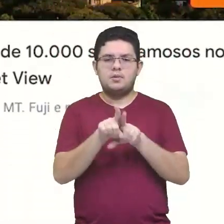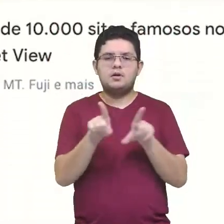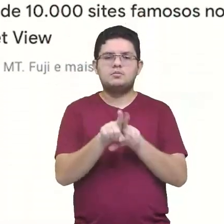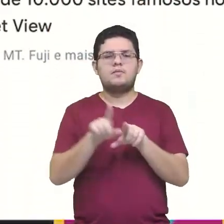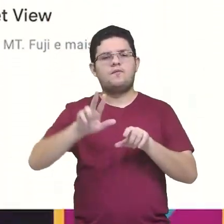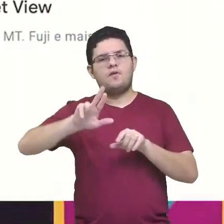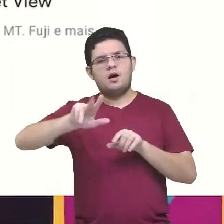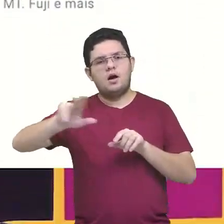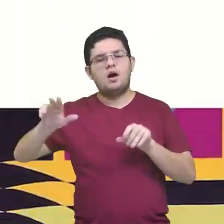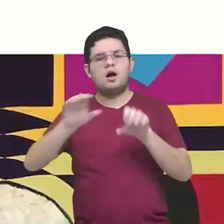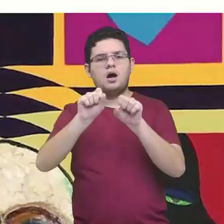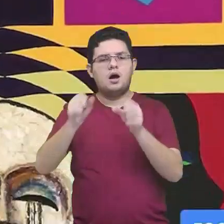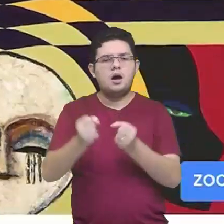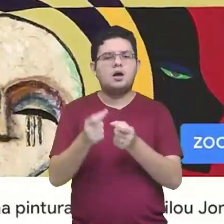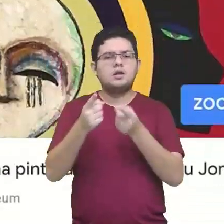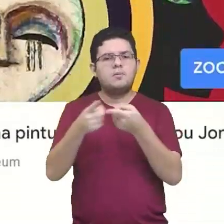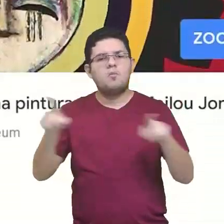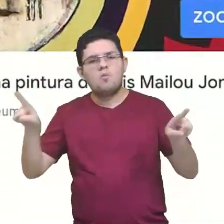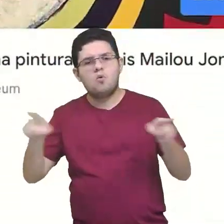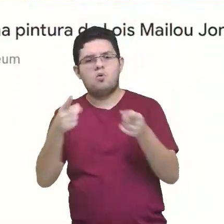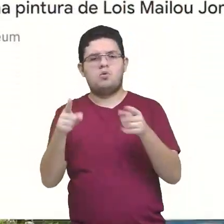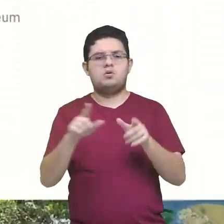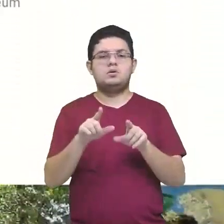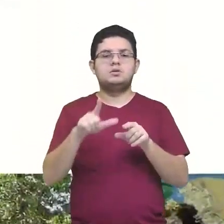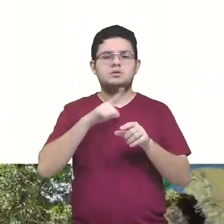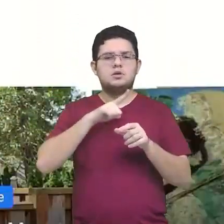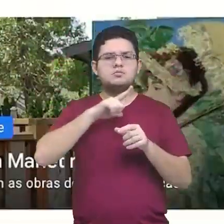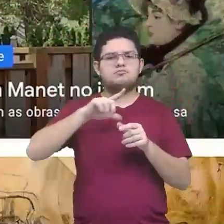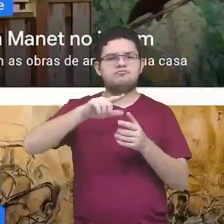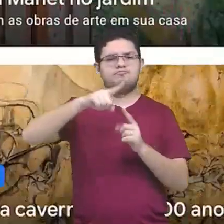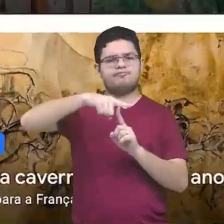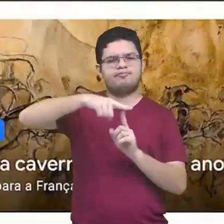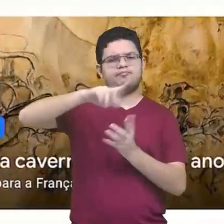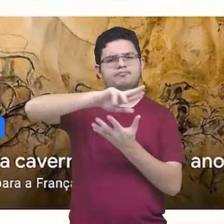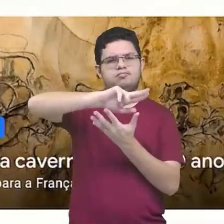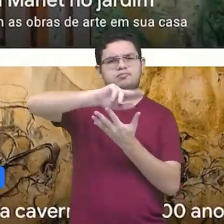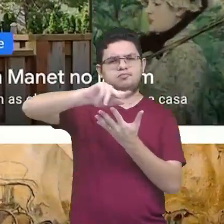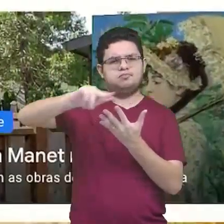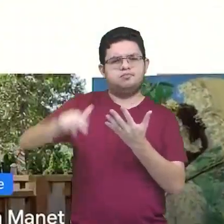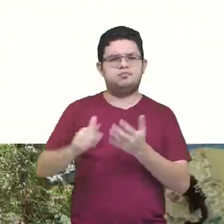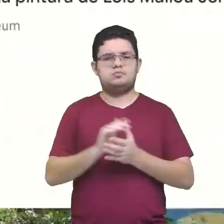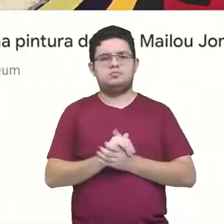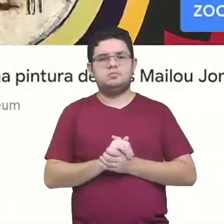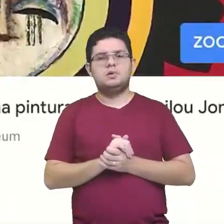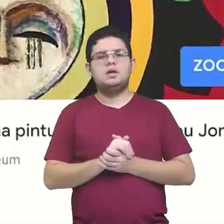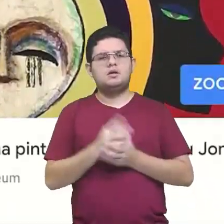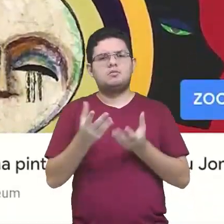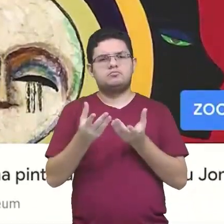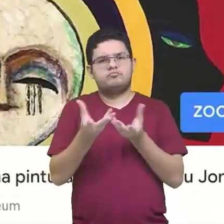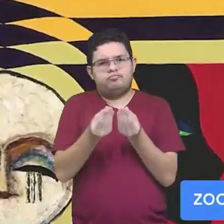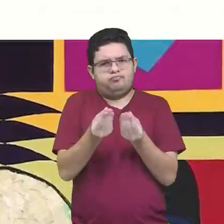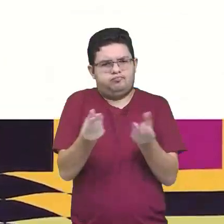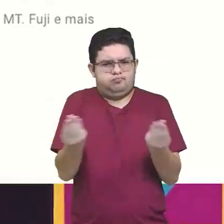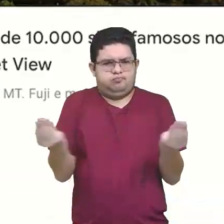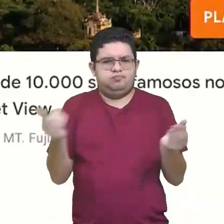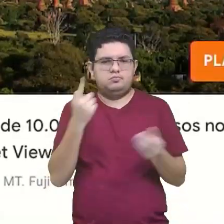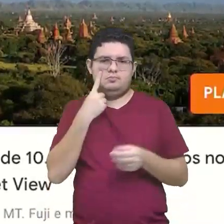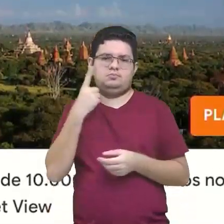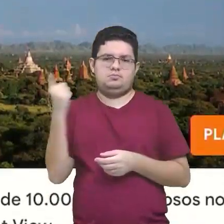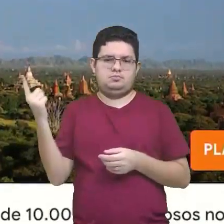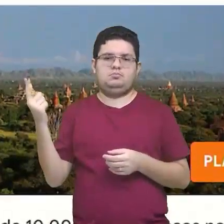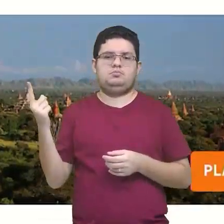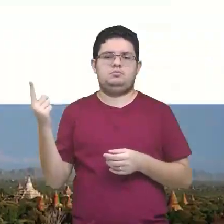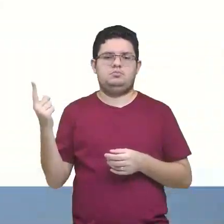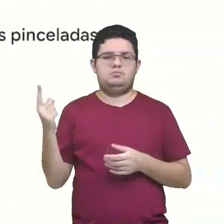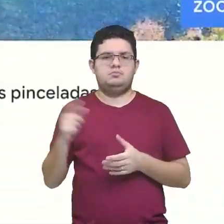né, explorar lugares, coleções, entre outros, né, então tem muita coisa aqui. Lembrando